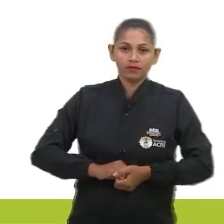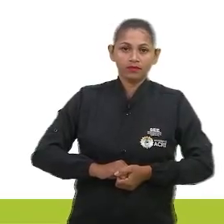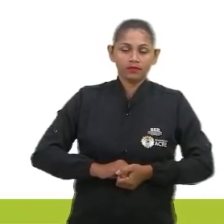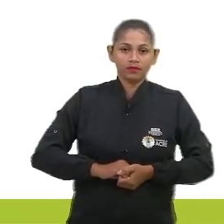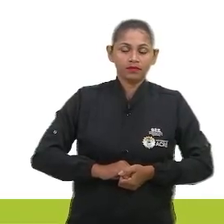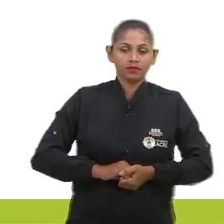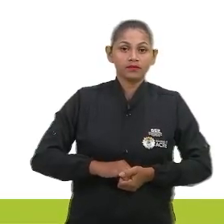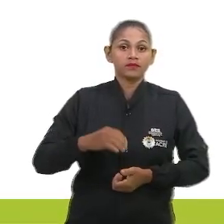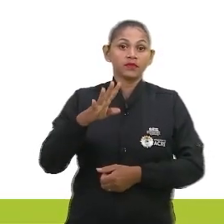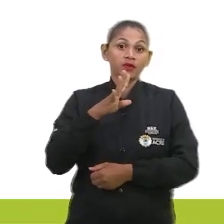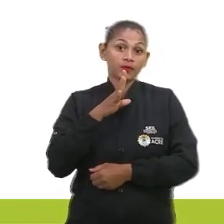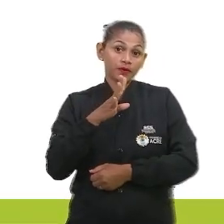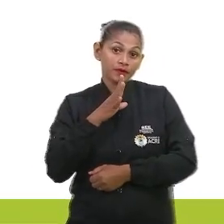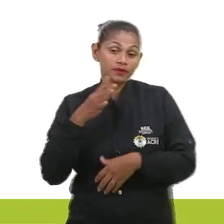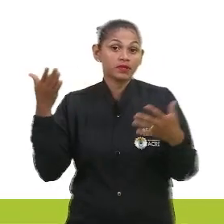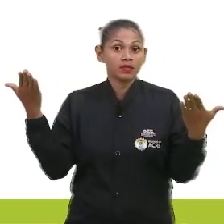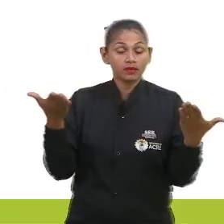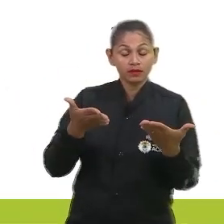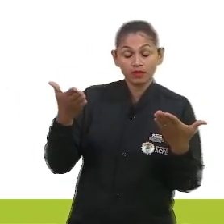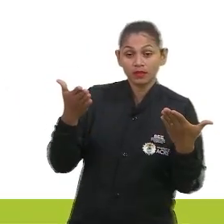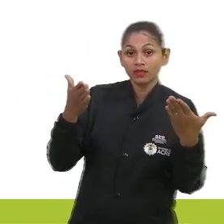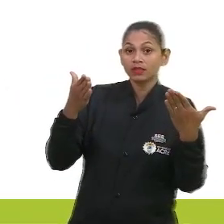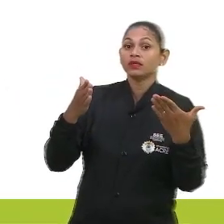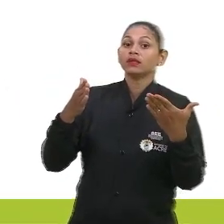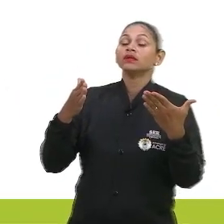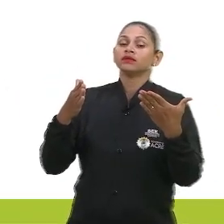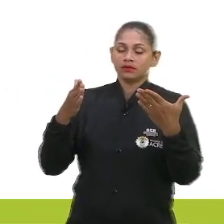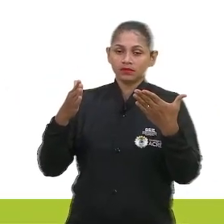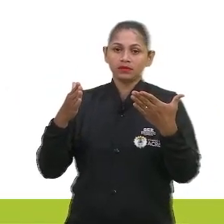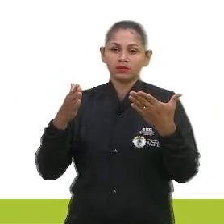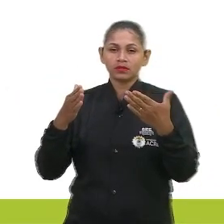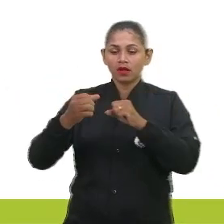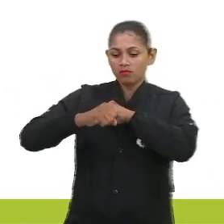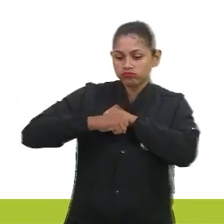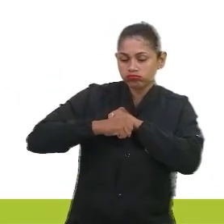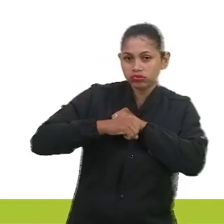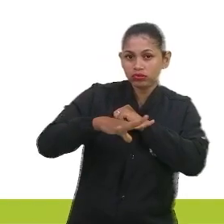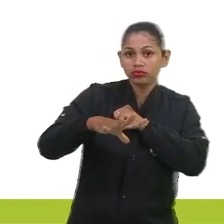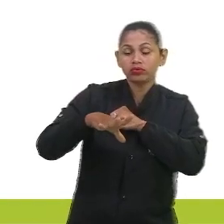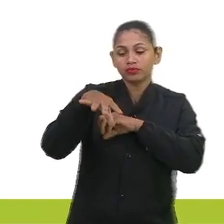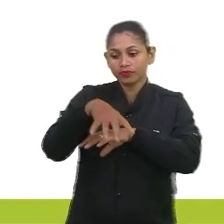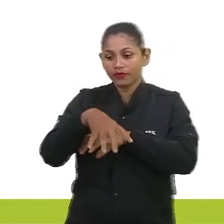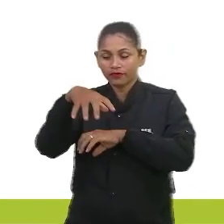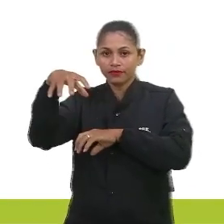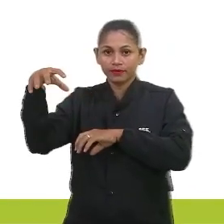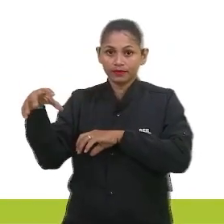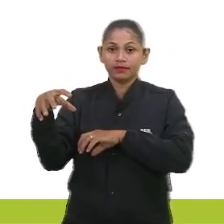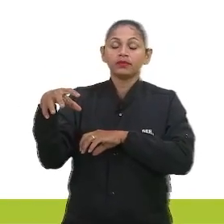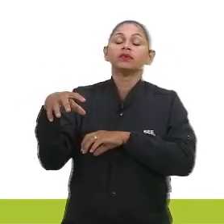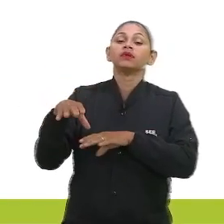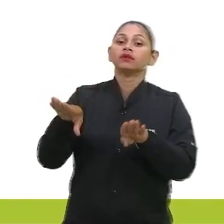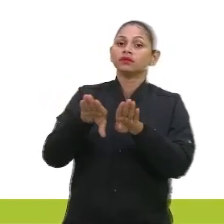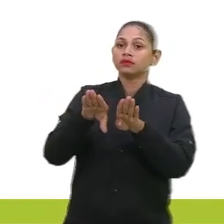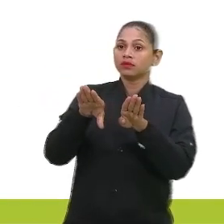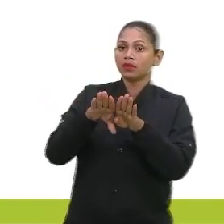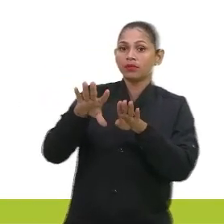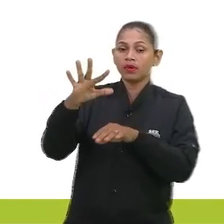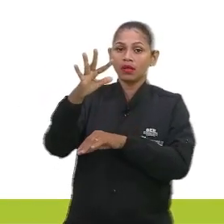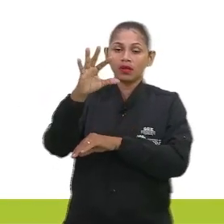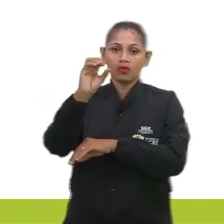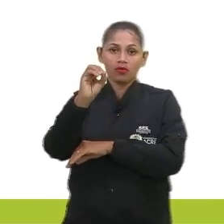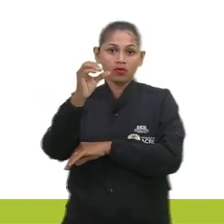Vamos conhecer agora as mídias tradicionais externas, que também podem ser chamadas de offline, assim como